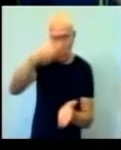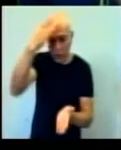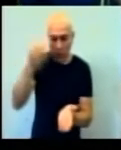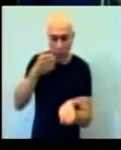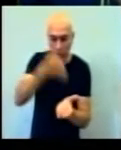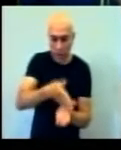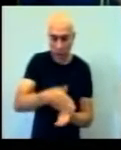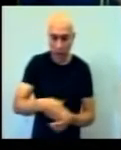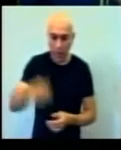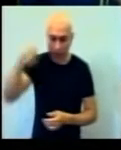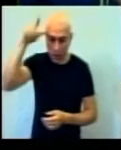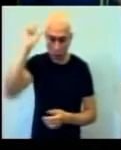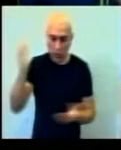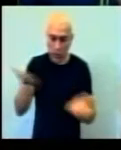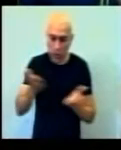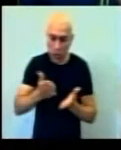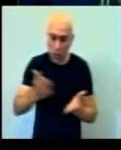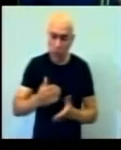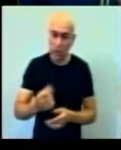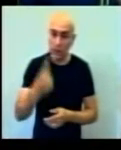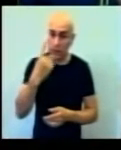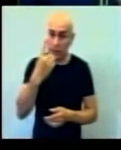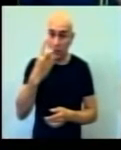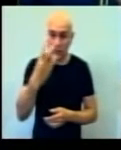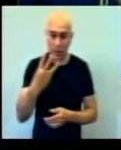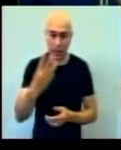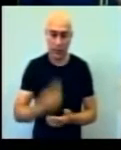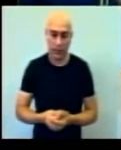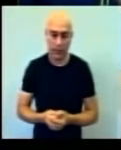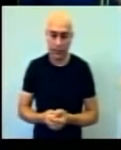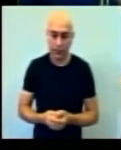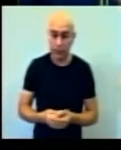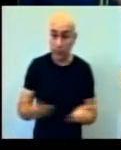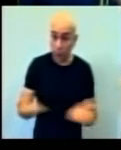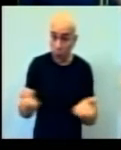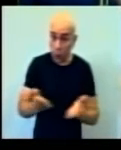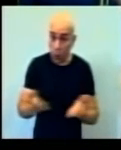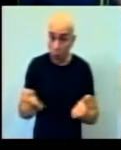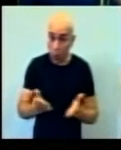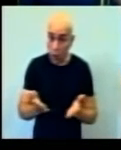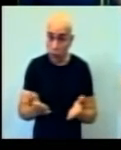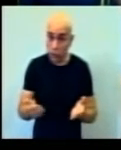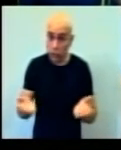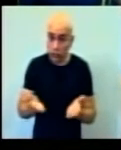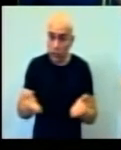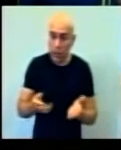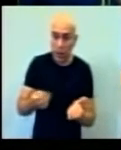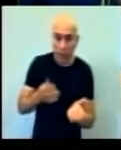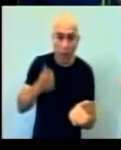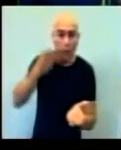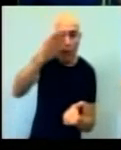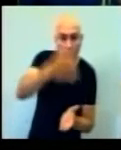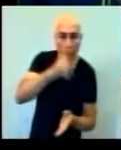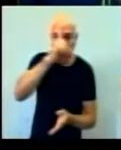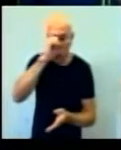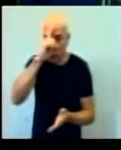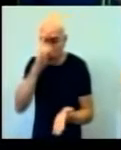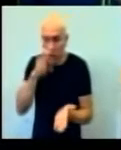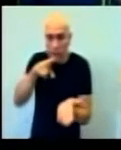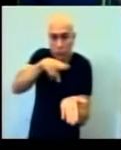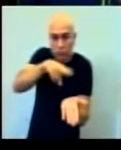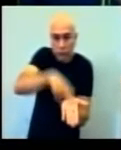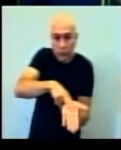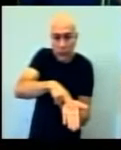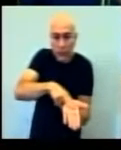13. E dessas internações, nós temos também o que a gente computa no dia, que está internado no dia, que ontem